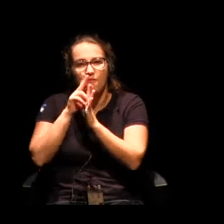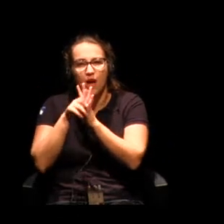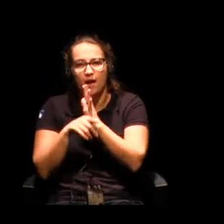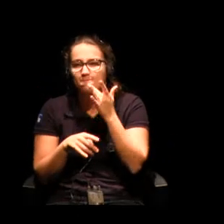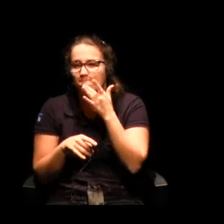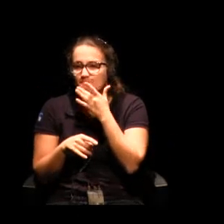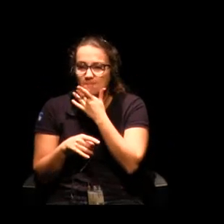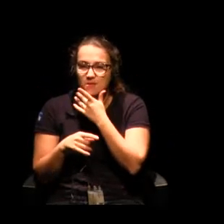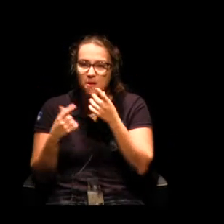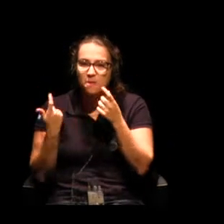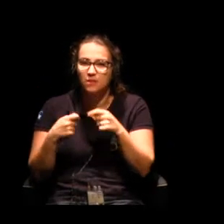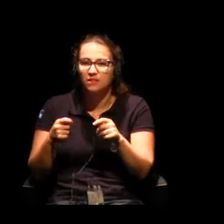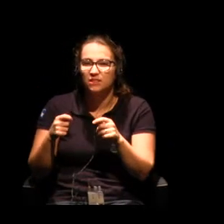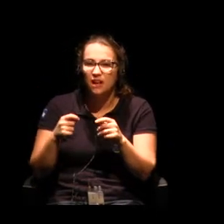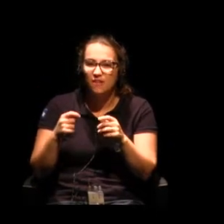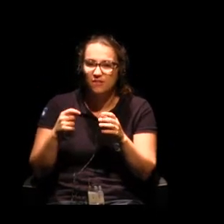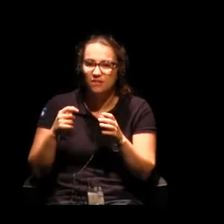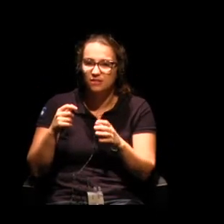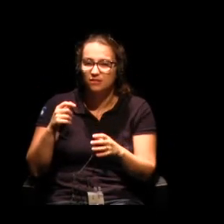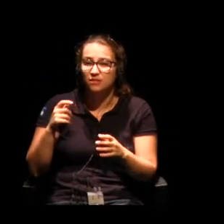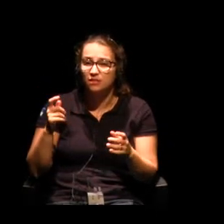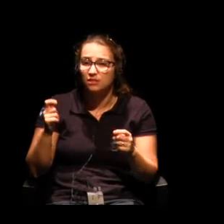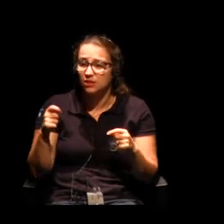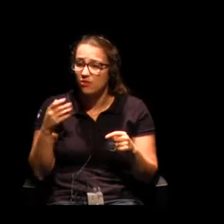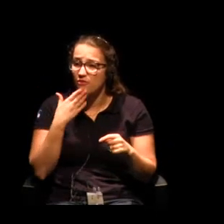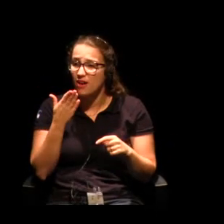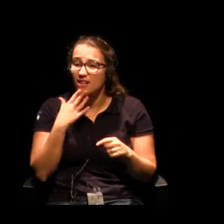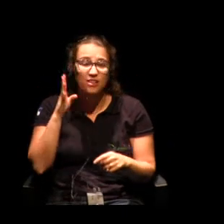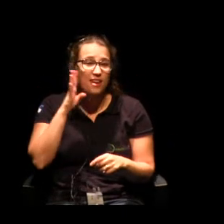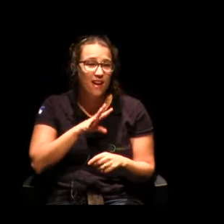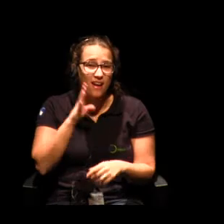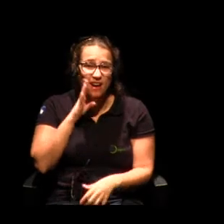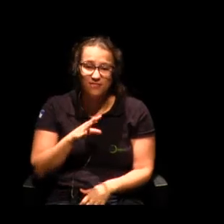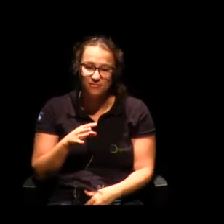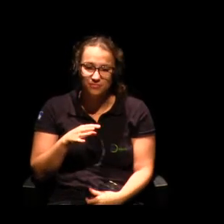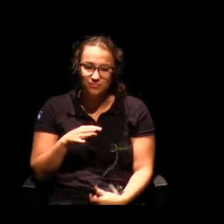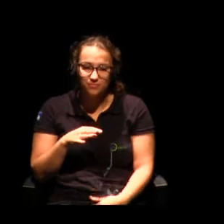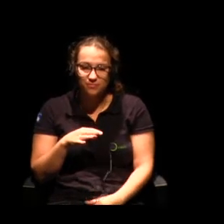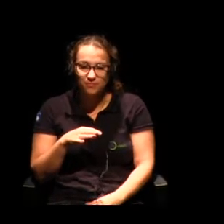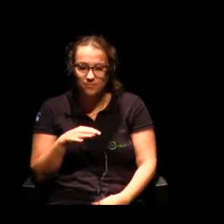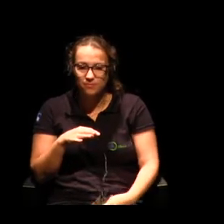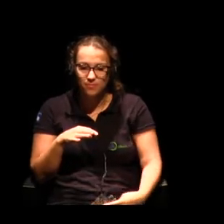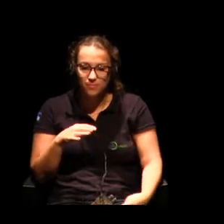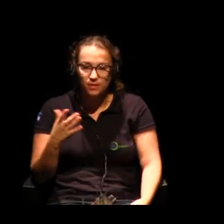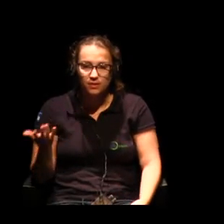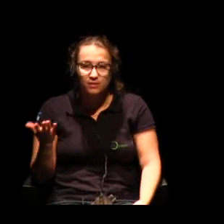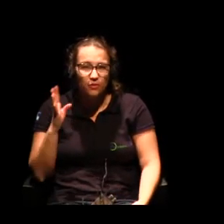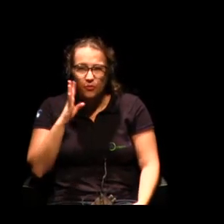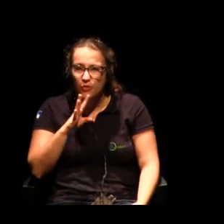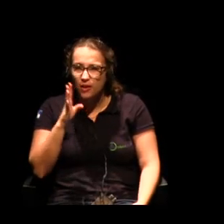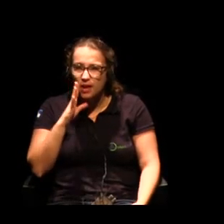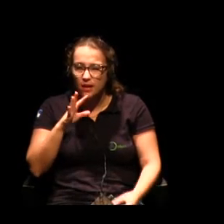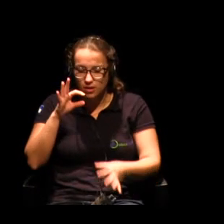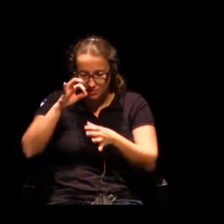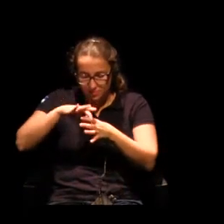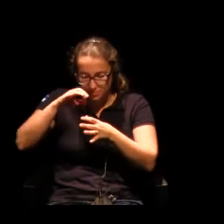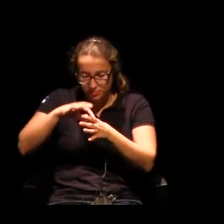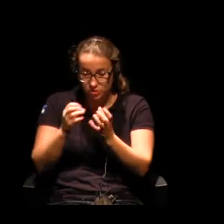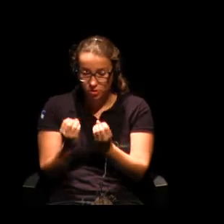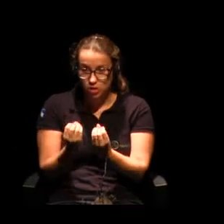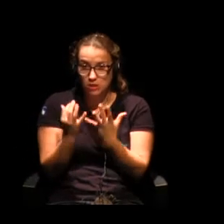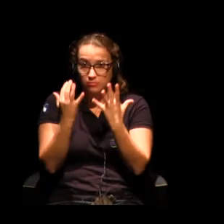legumes e leguminosas. Elas não precisavam se movimentar, mas tornou tudo mais legal. E foi legal